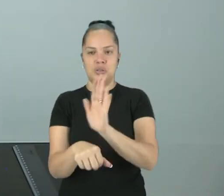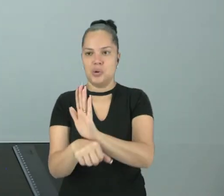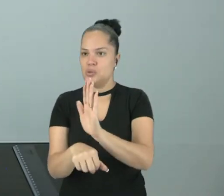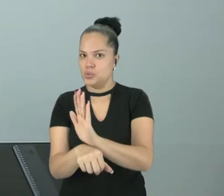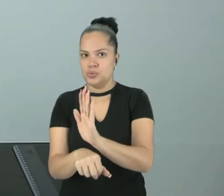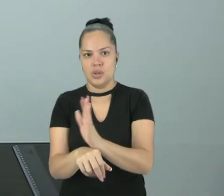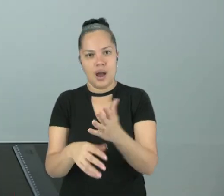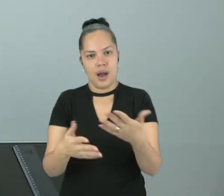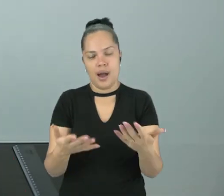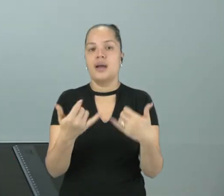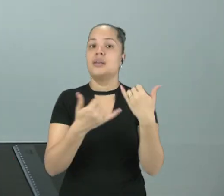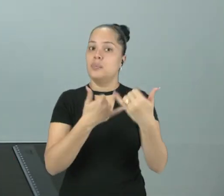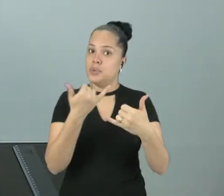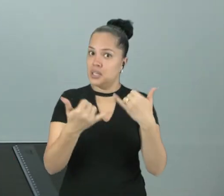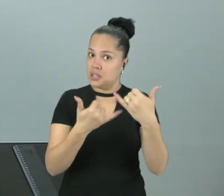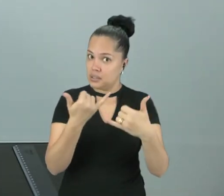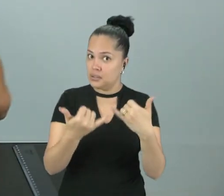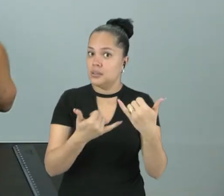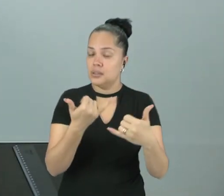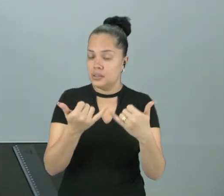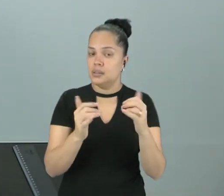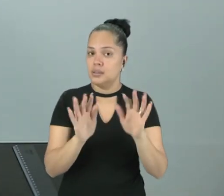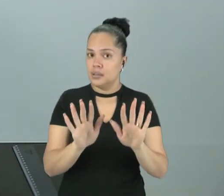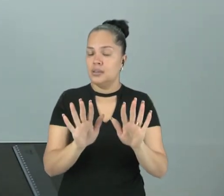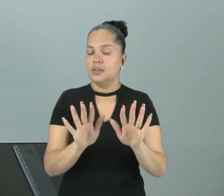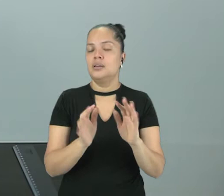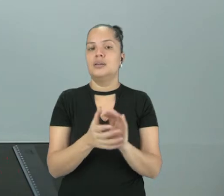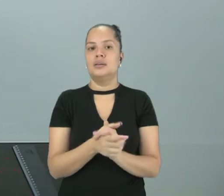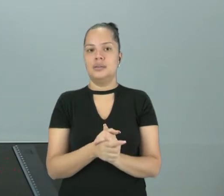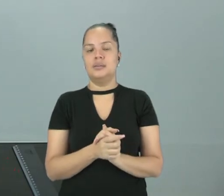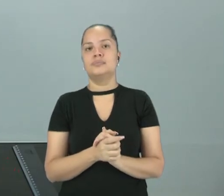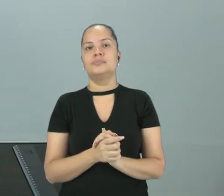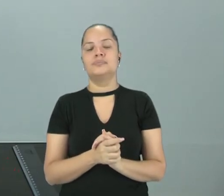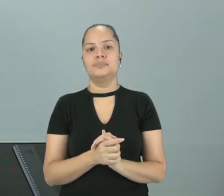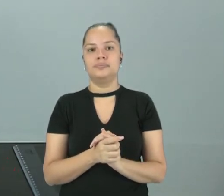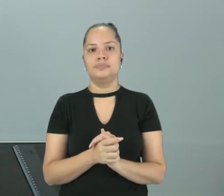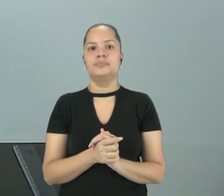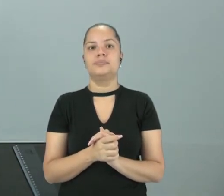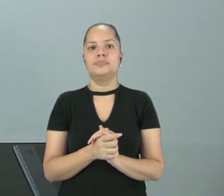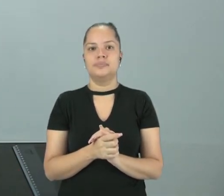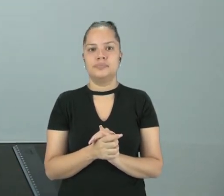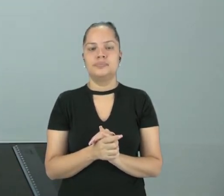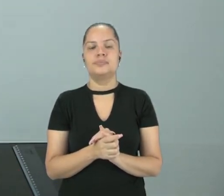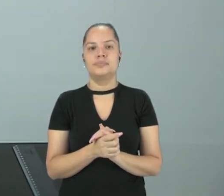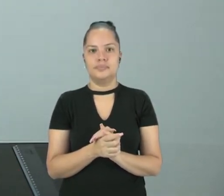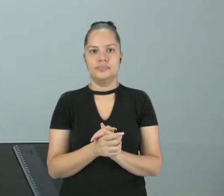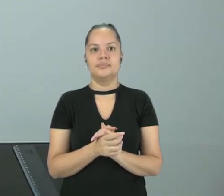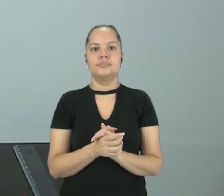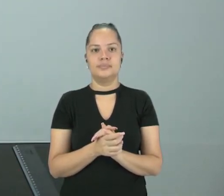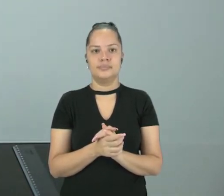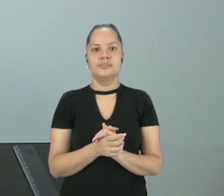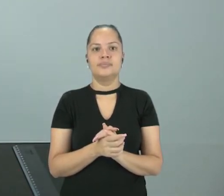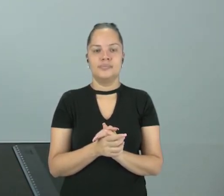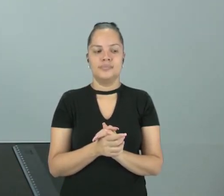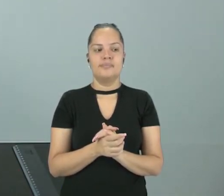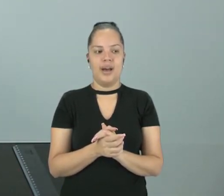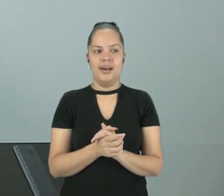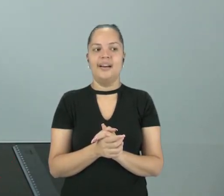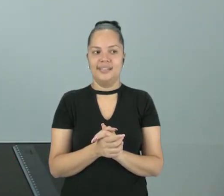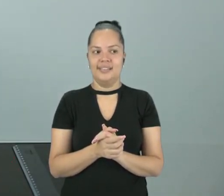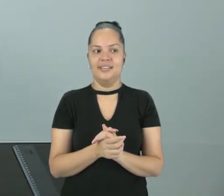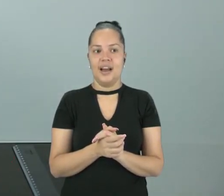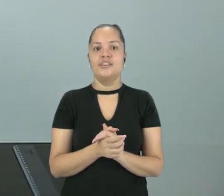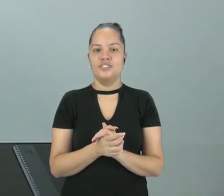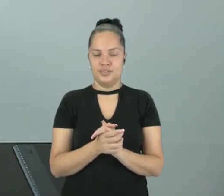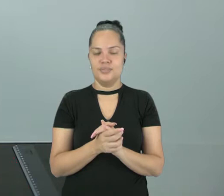situação tá entendendo não é nada a barraca do beijo e tal não é somente para esse fim né ele